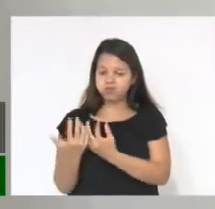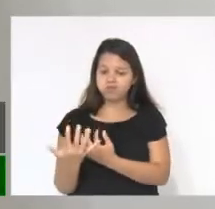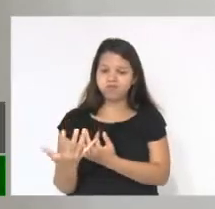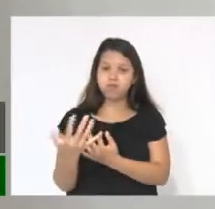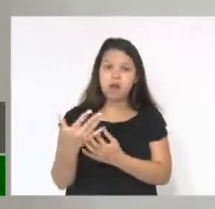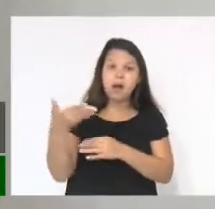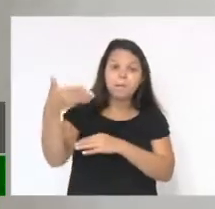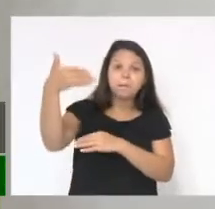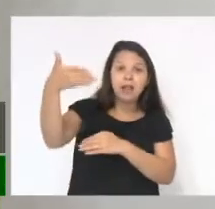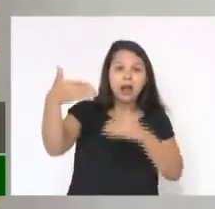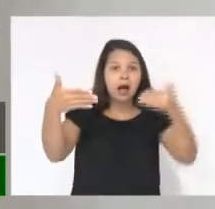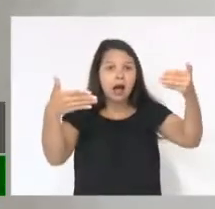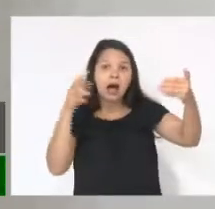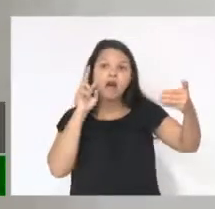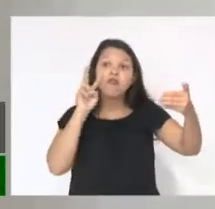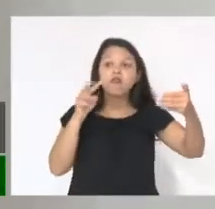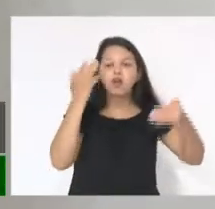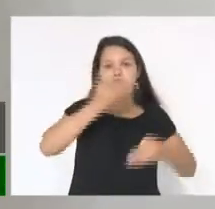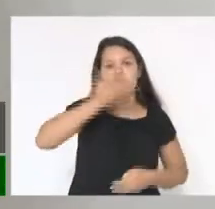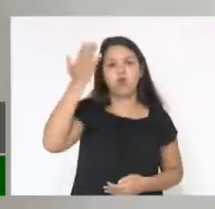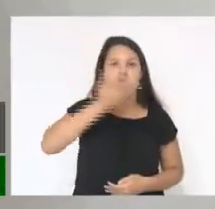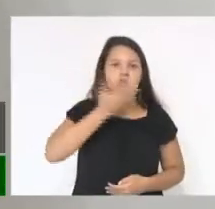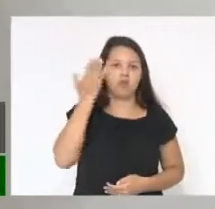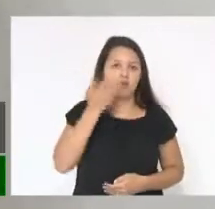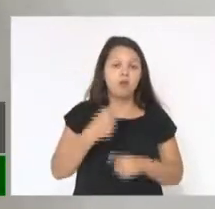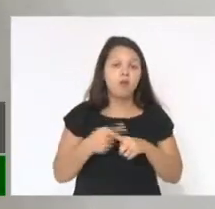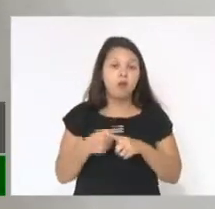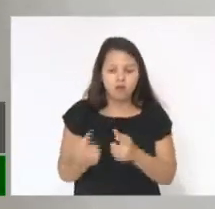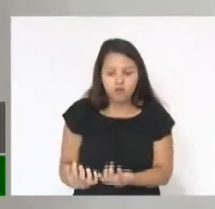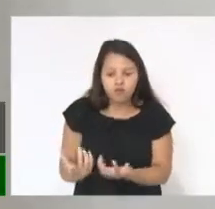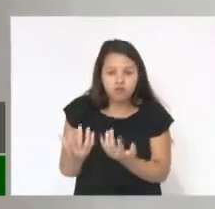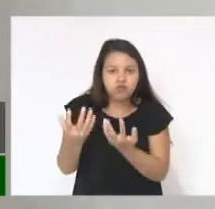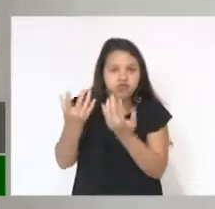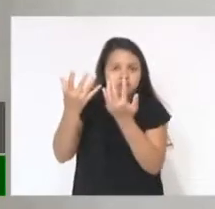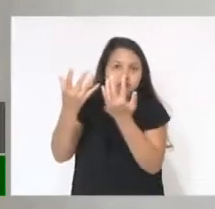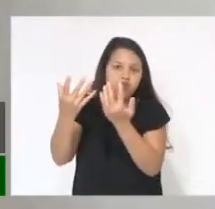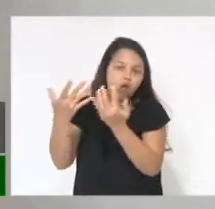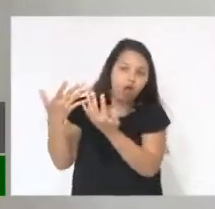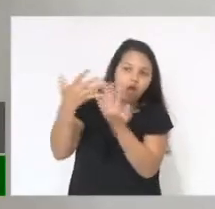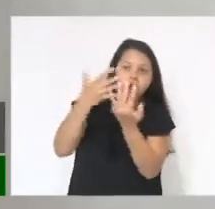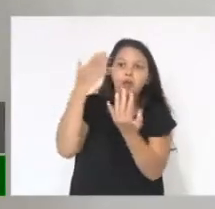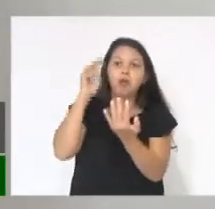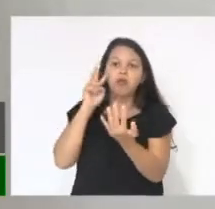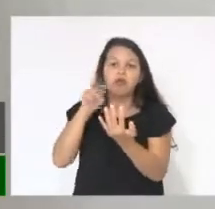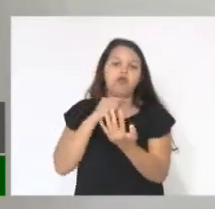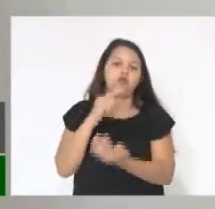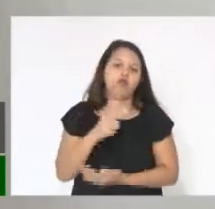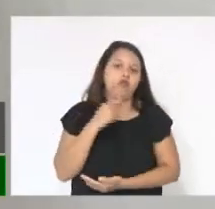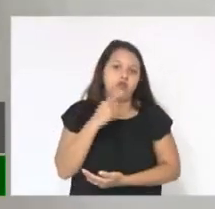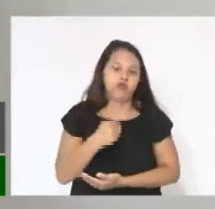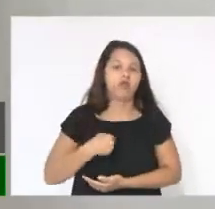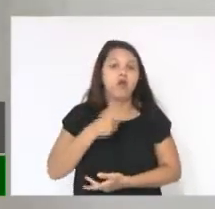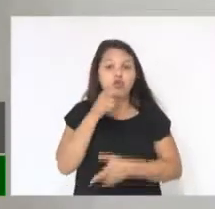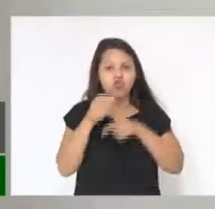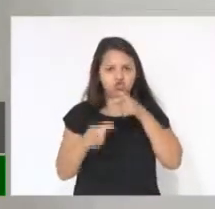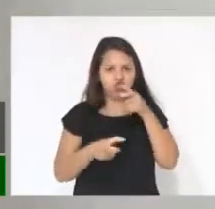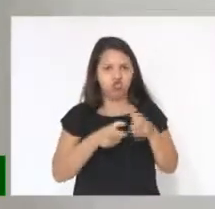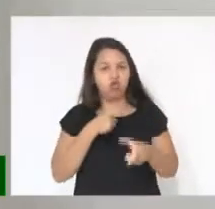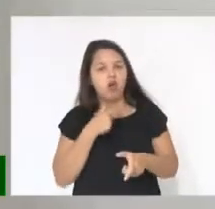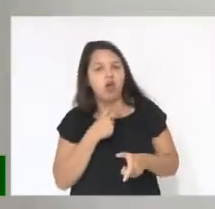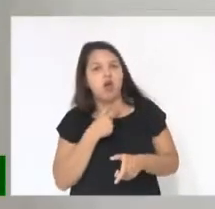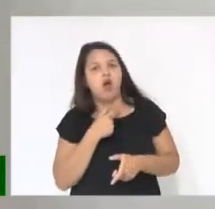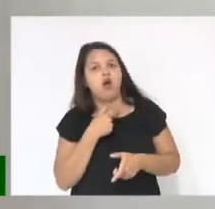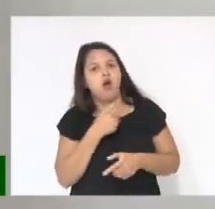sinalização, nós não sabemos o que fazer. E fica claro aqui, mais uma vez, eu não estou criticando esse governo,